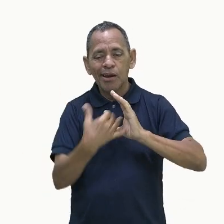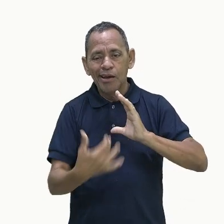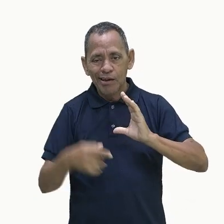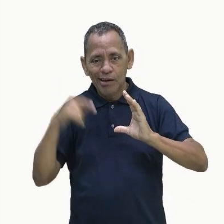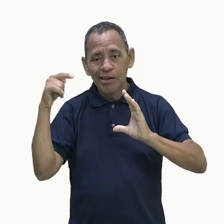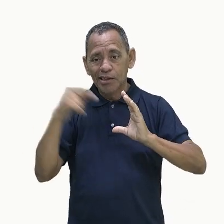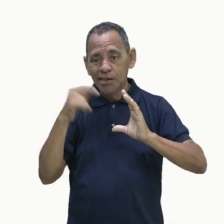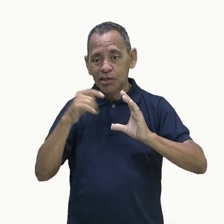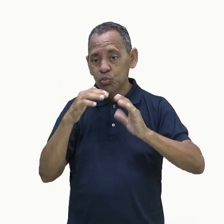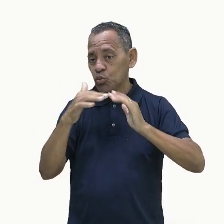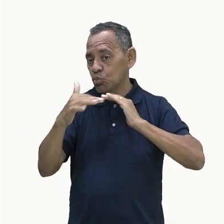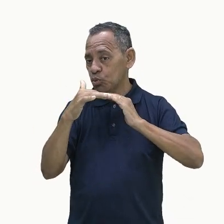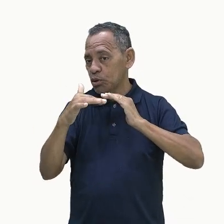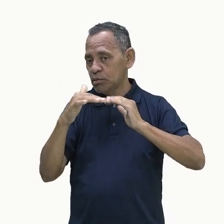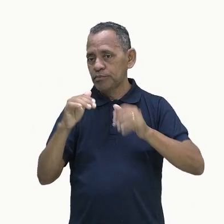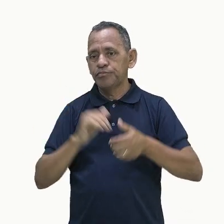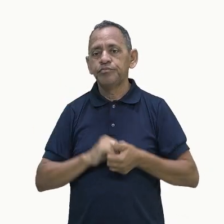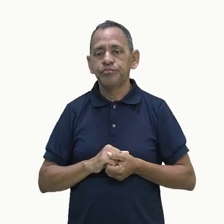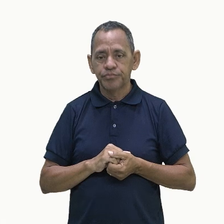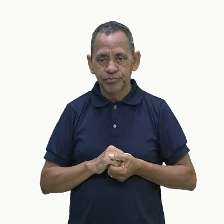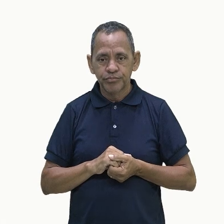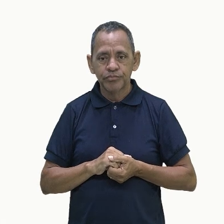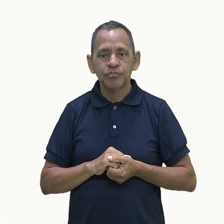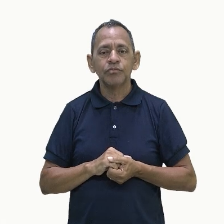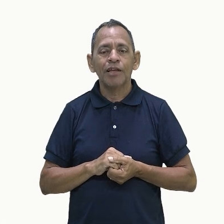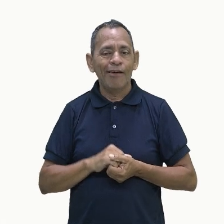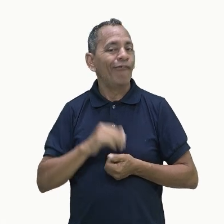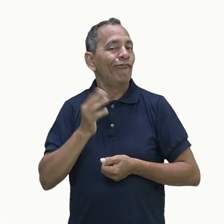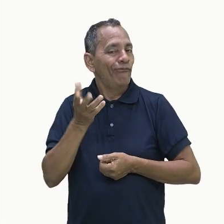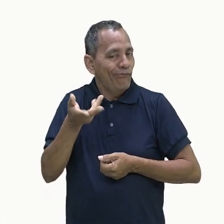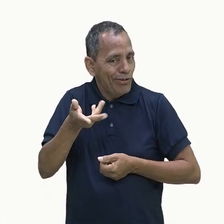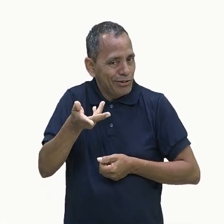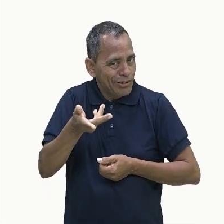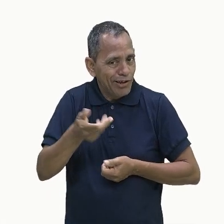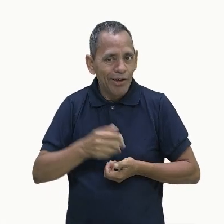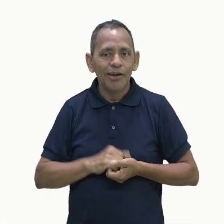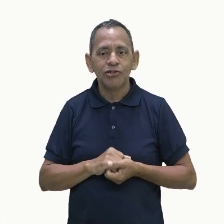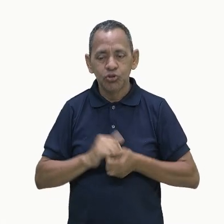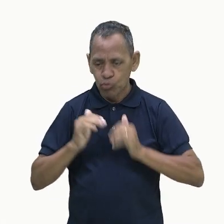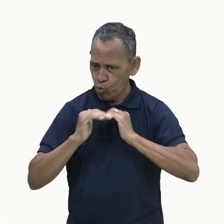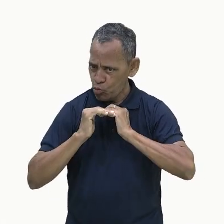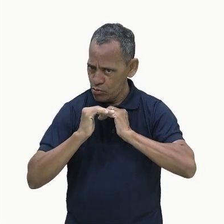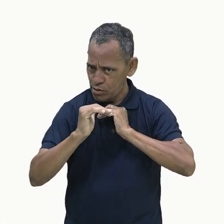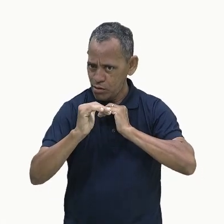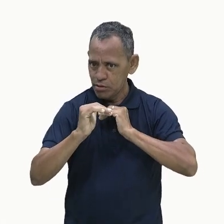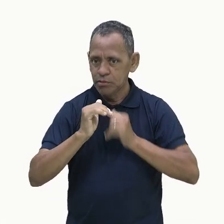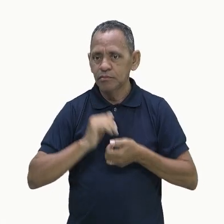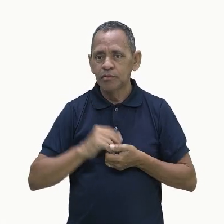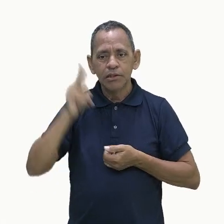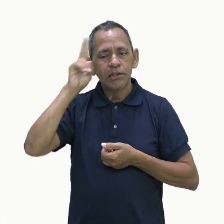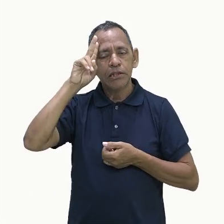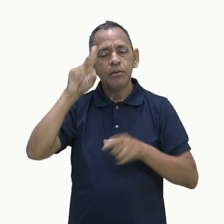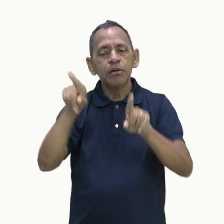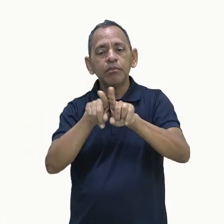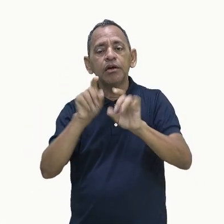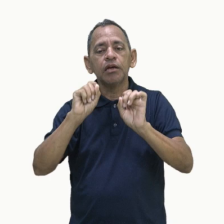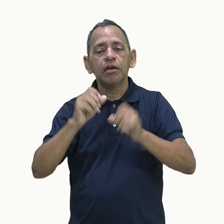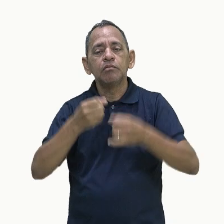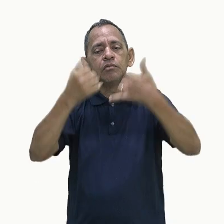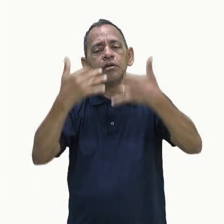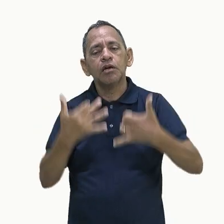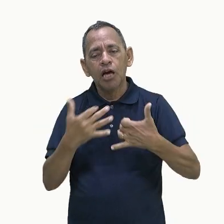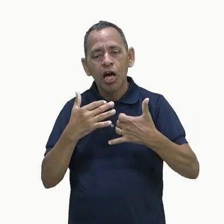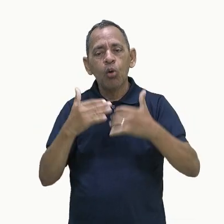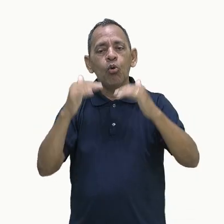aí desse movimento? É a velocidade constante. E você lembra também que quando falamos do